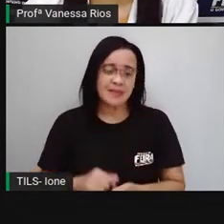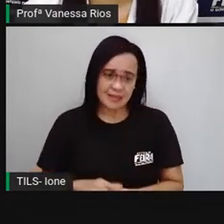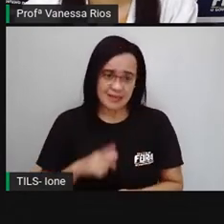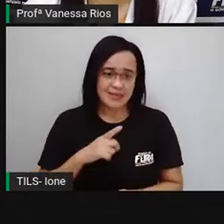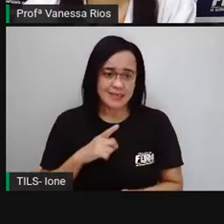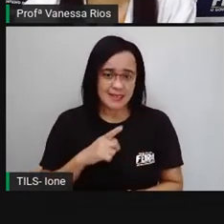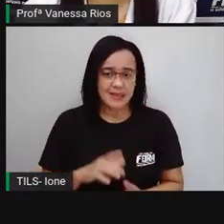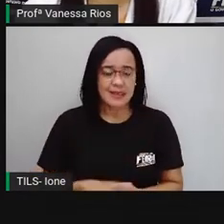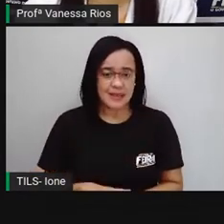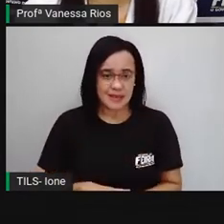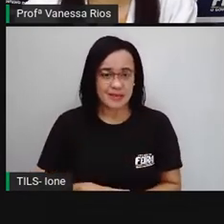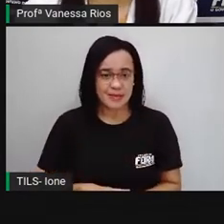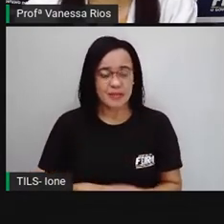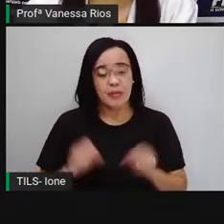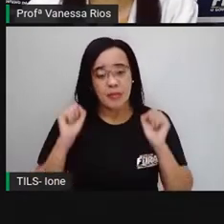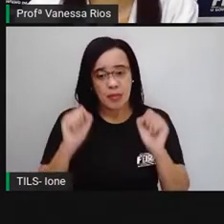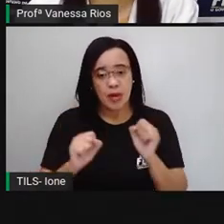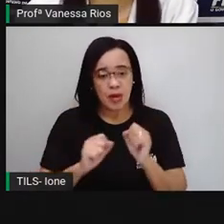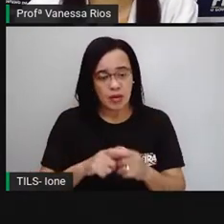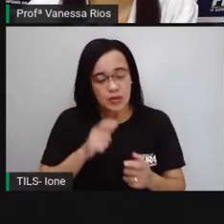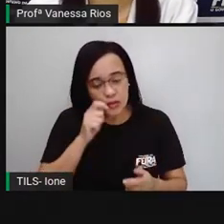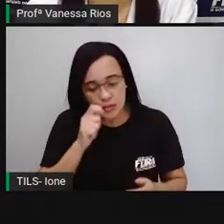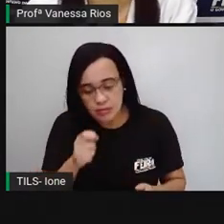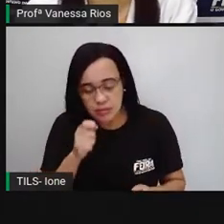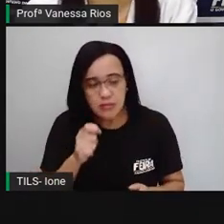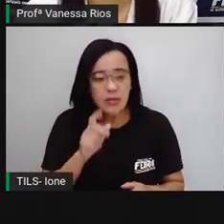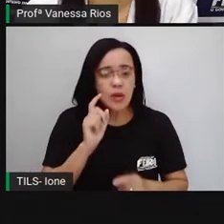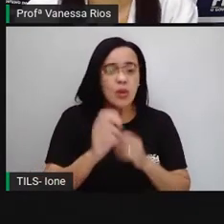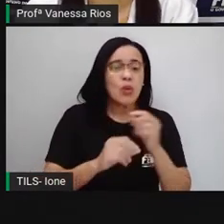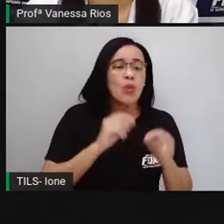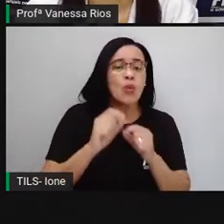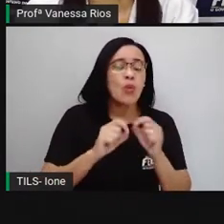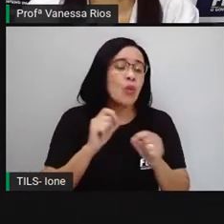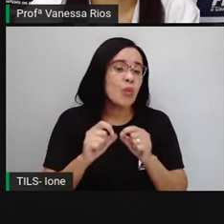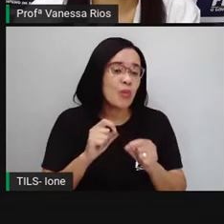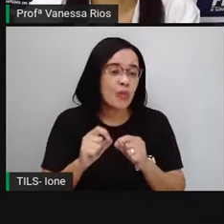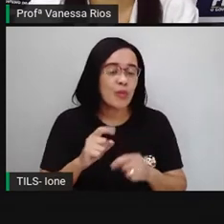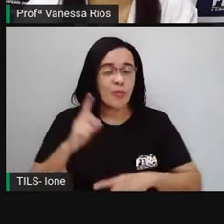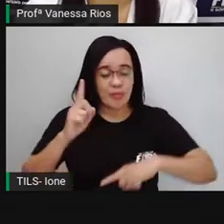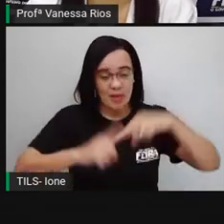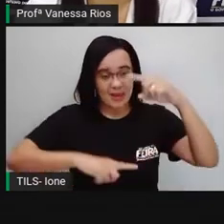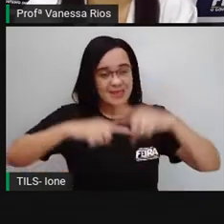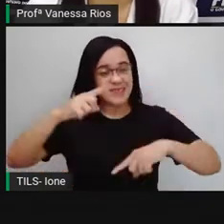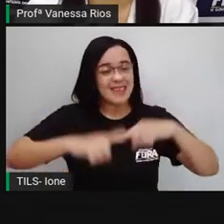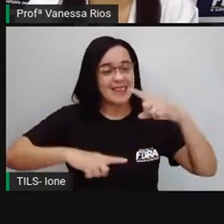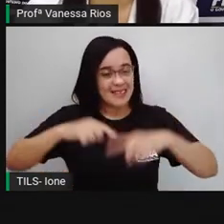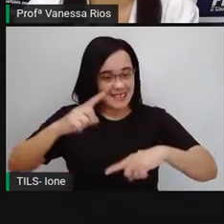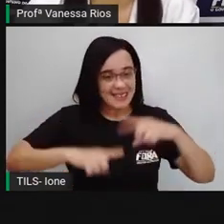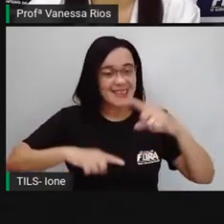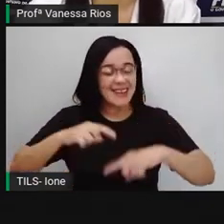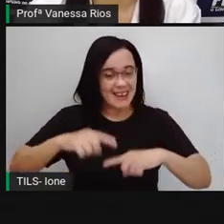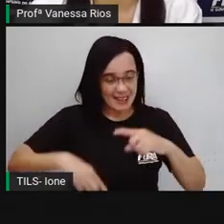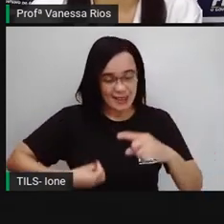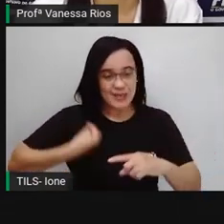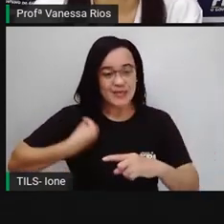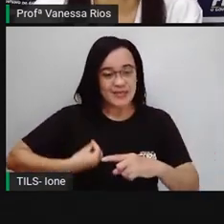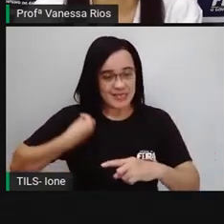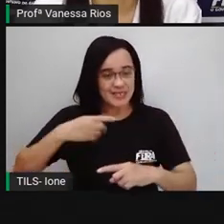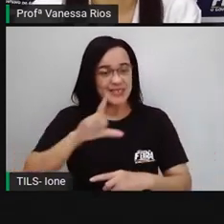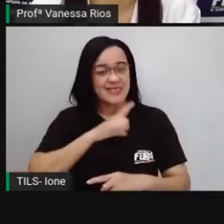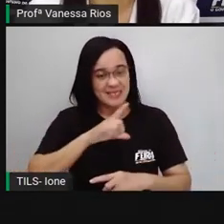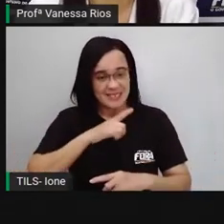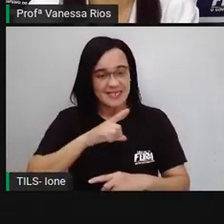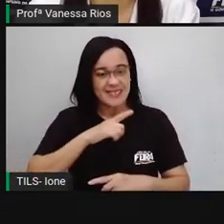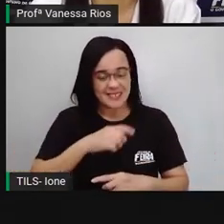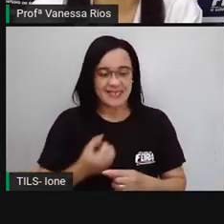E aí a gente pode observar as formas dos materiais em nosso cotidiano, não é? A gente pode observar figuras